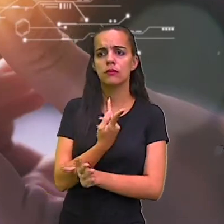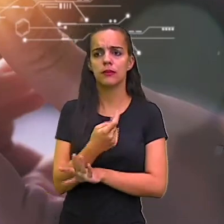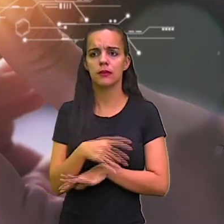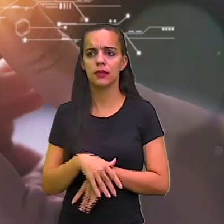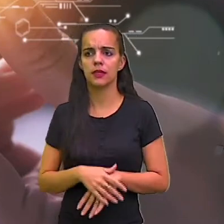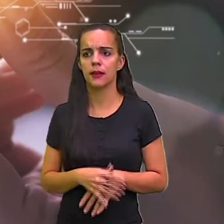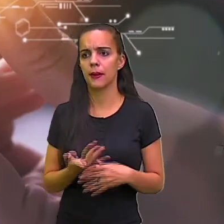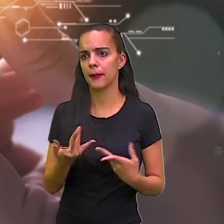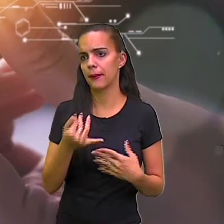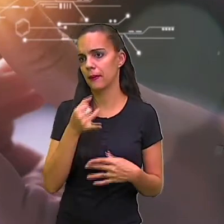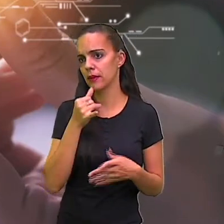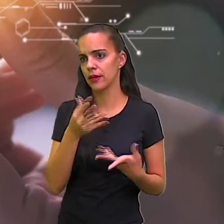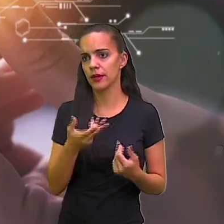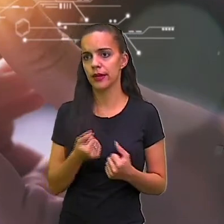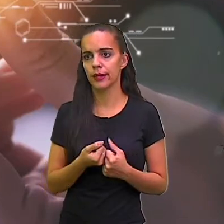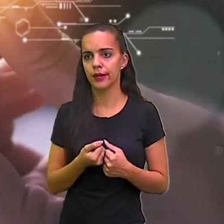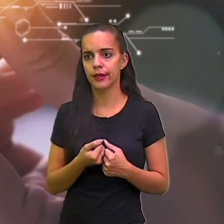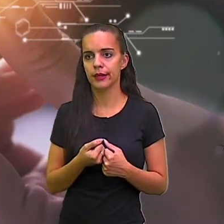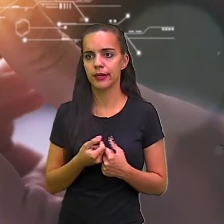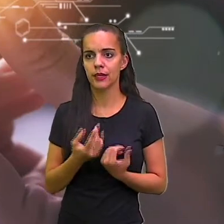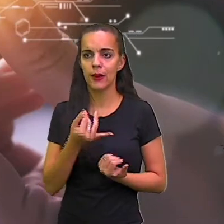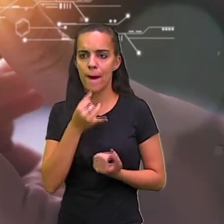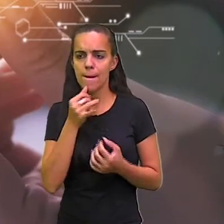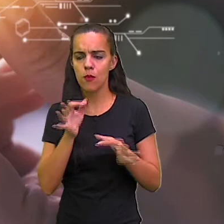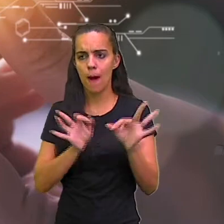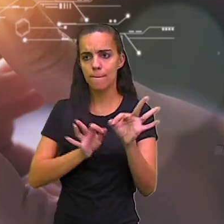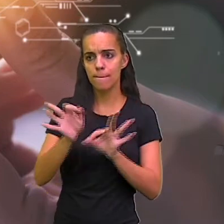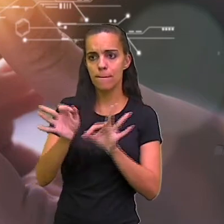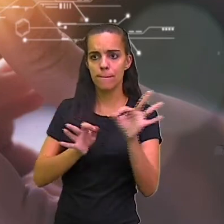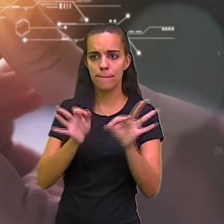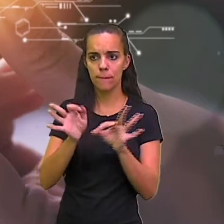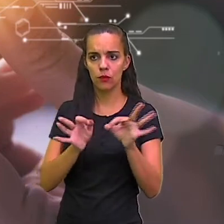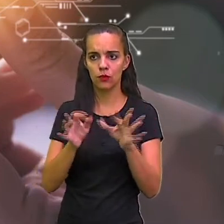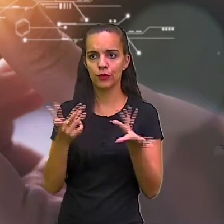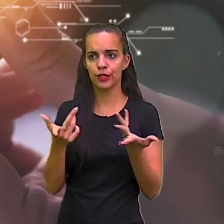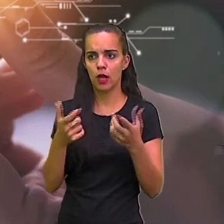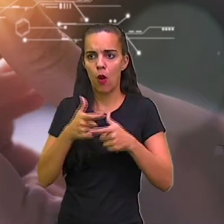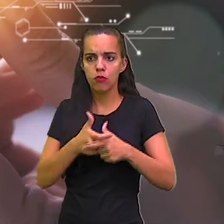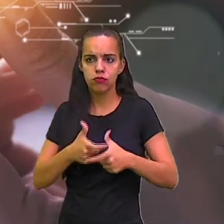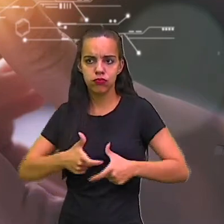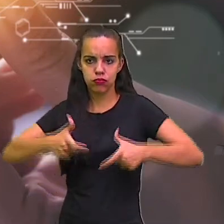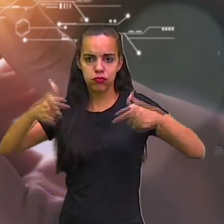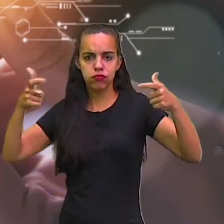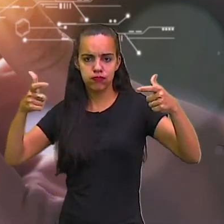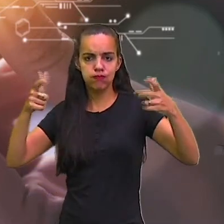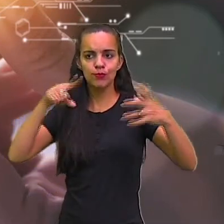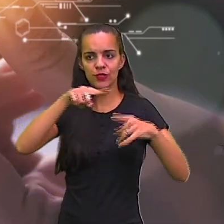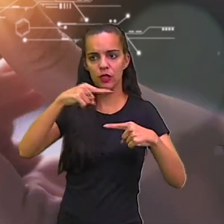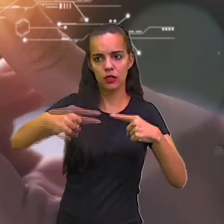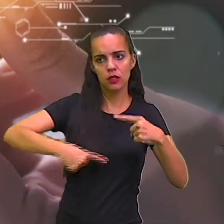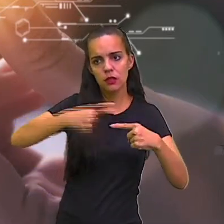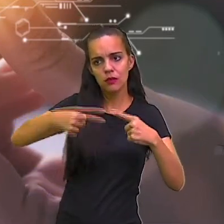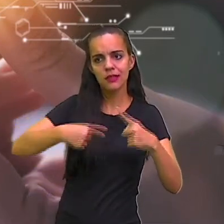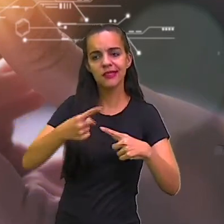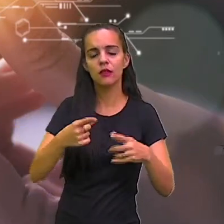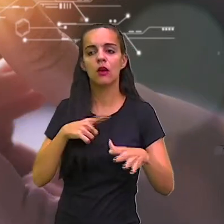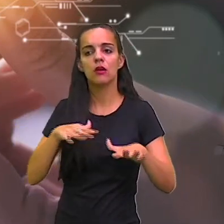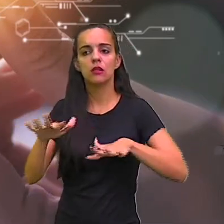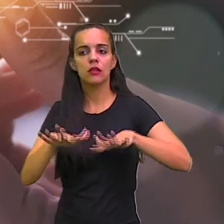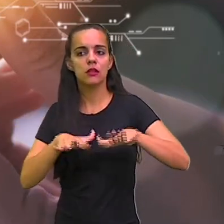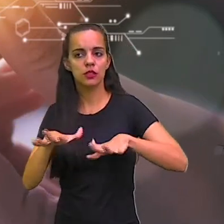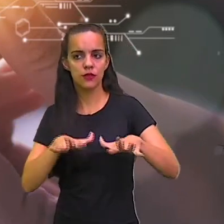uma tomar programação de uma ampliação dessa atenção de uma movimentação